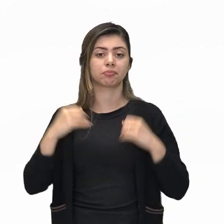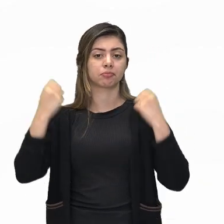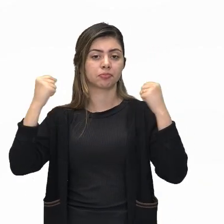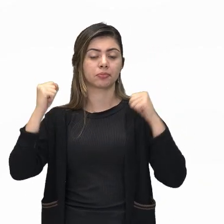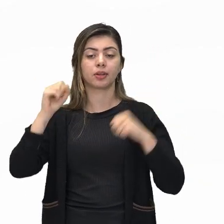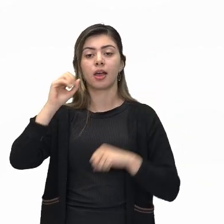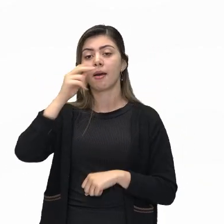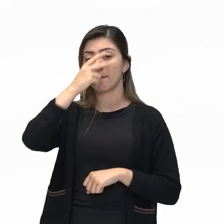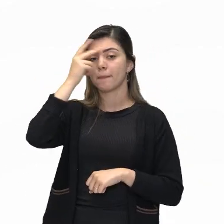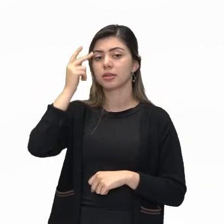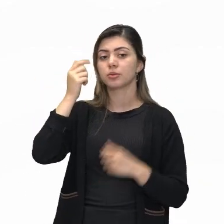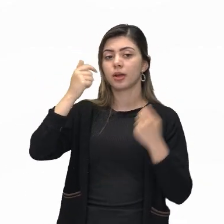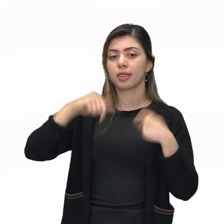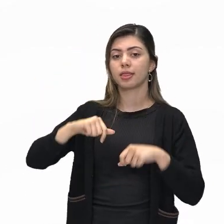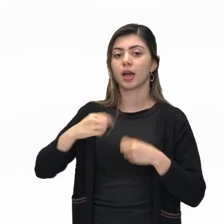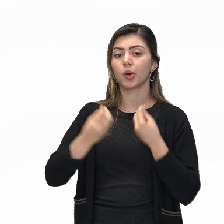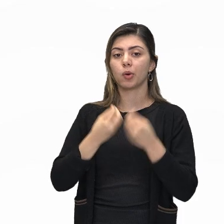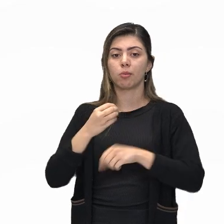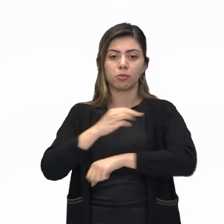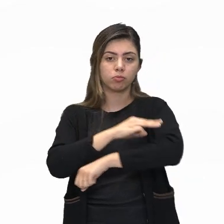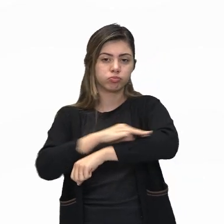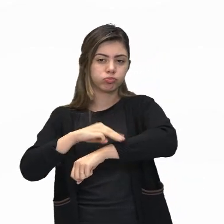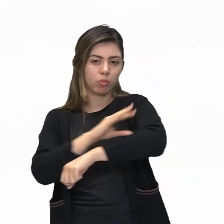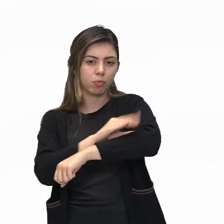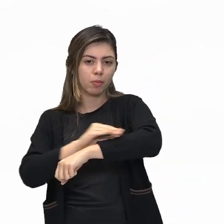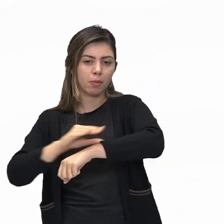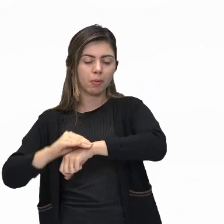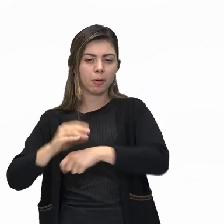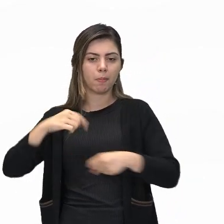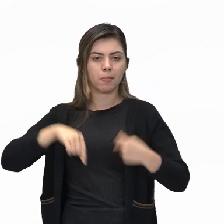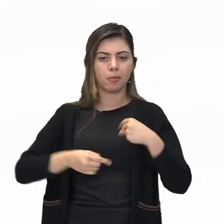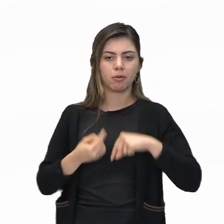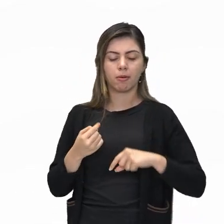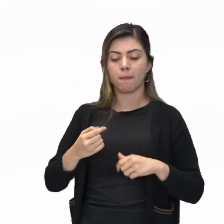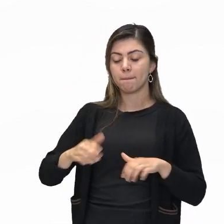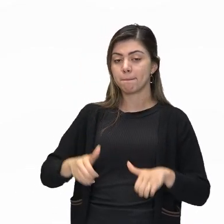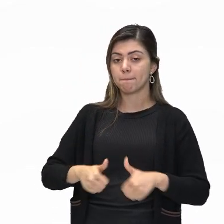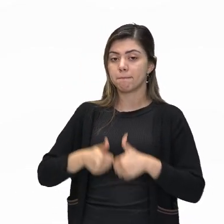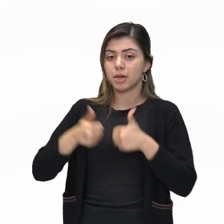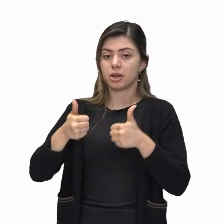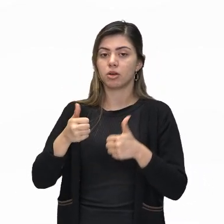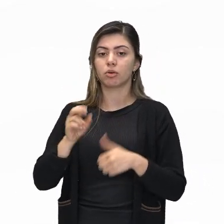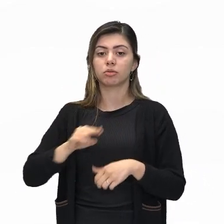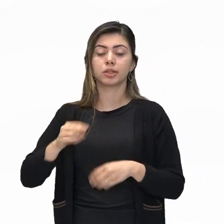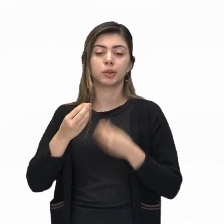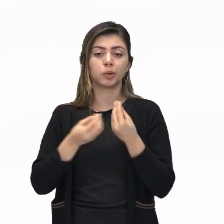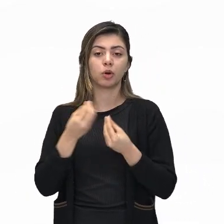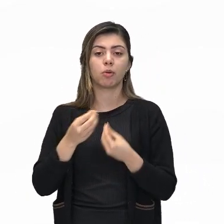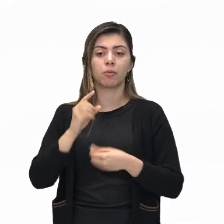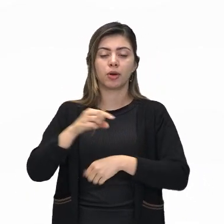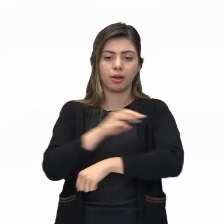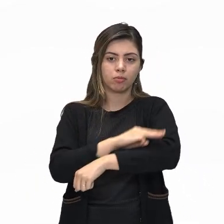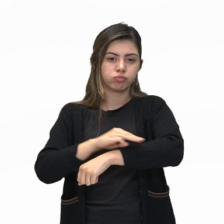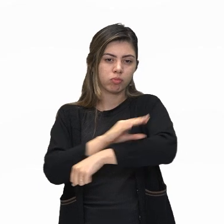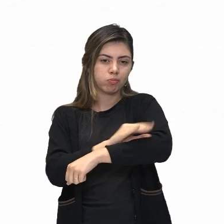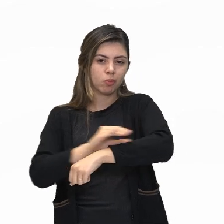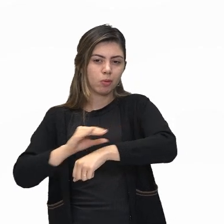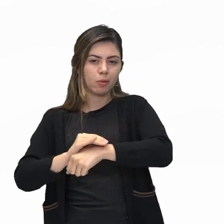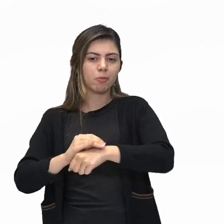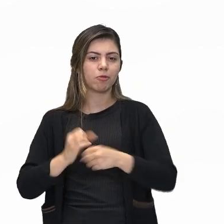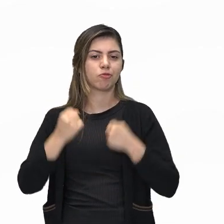no funcionamento músculo-esquelético e metabólico, através do aprimoramento na força muscular,